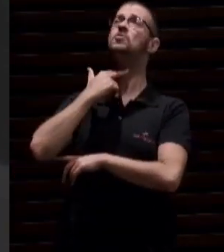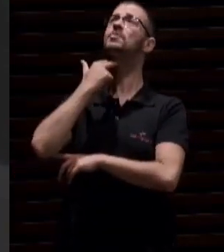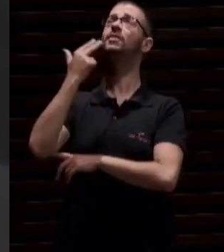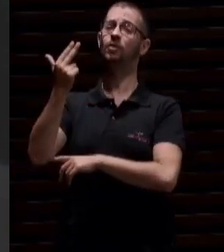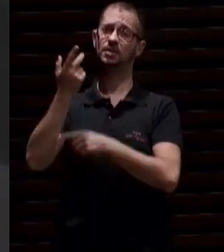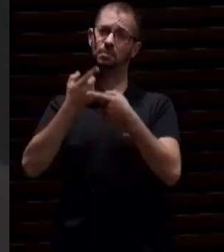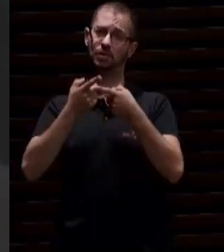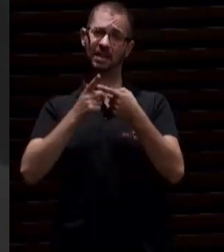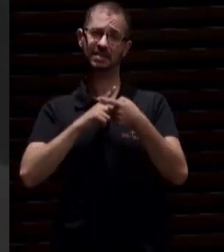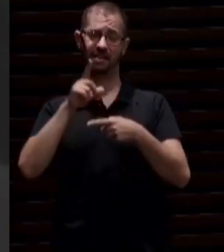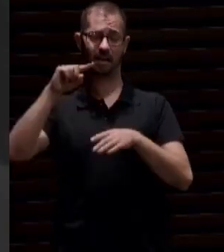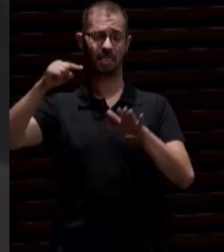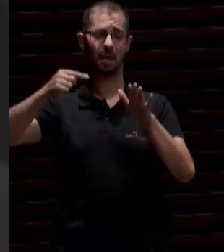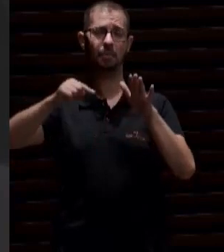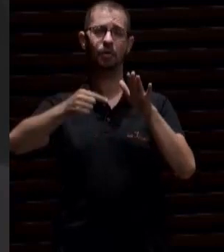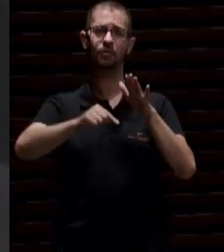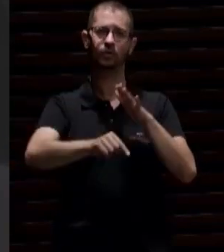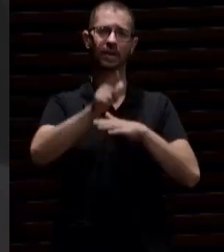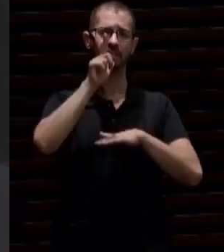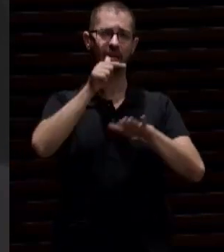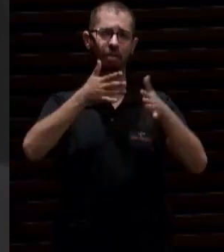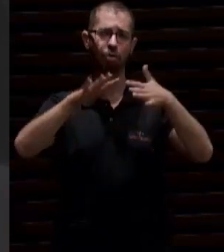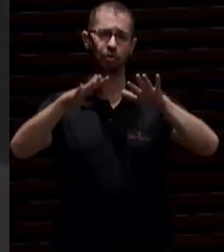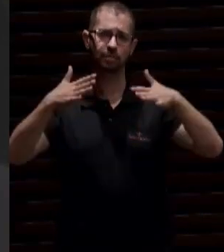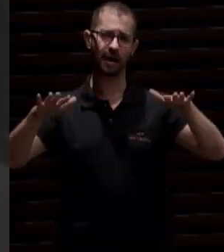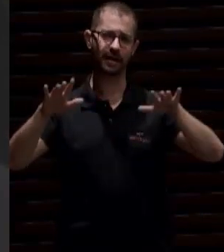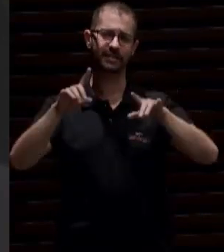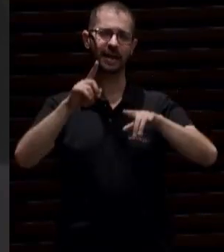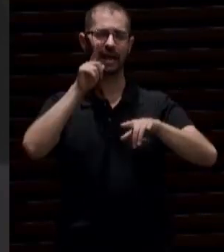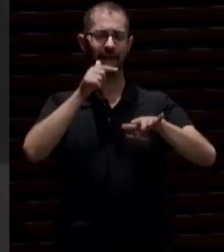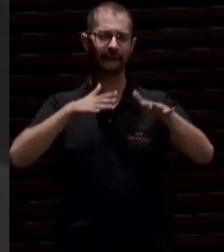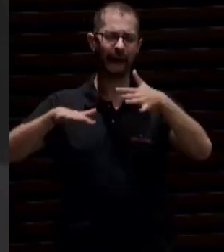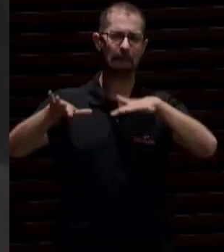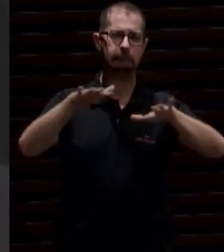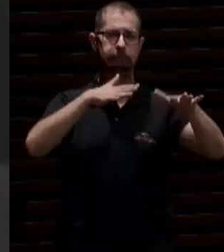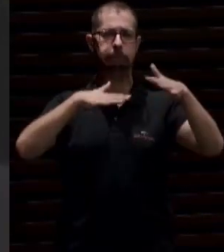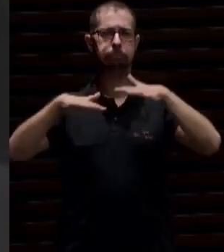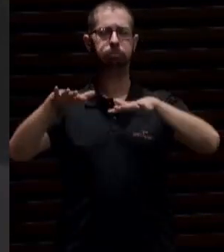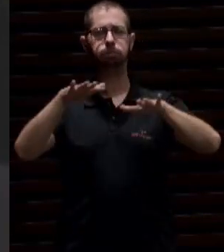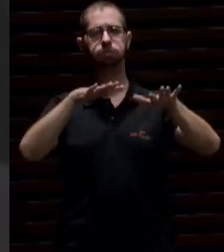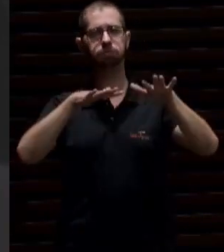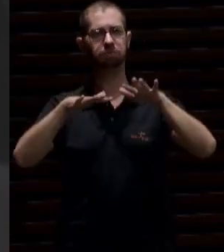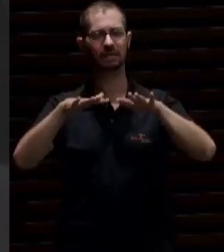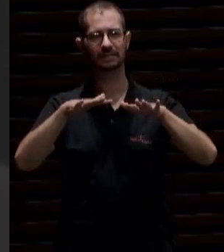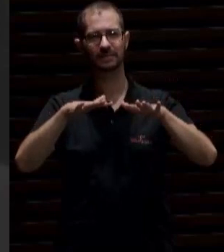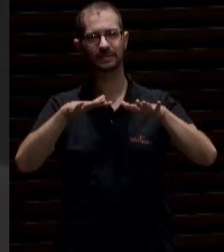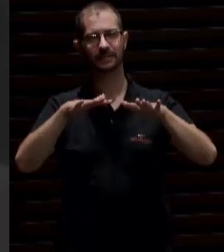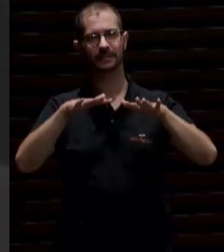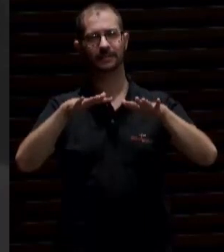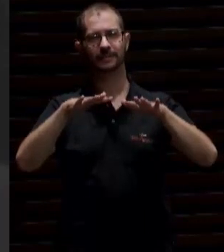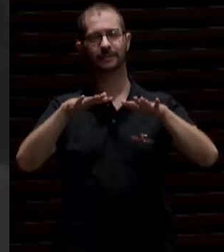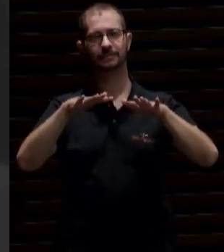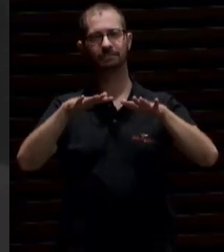lançaste nas profundezas, no coração dos mares, e a corrente das águas me cercou. Todas as tuas ondas e as